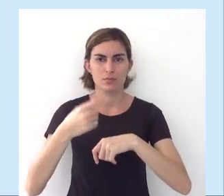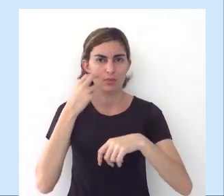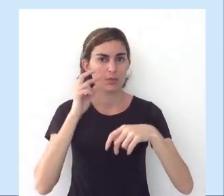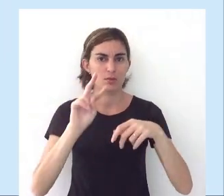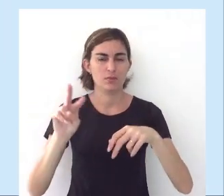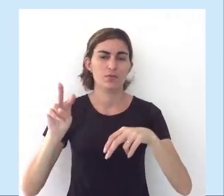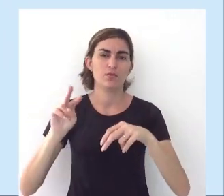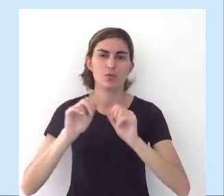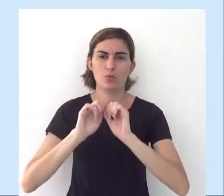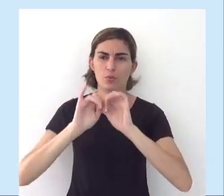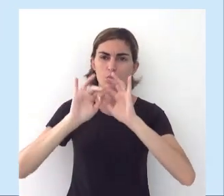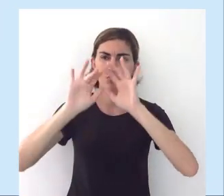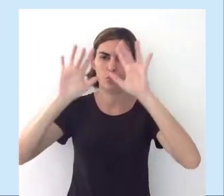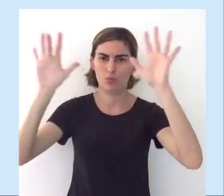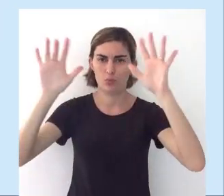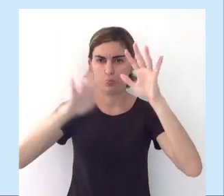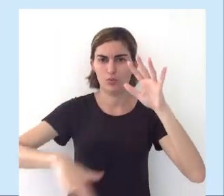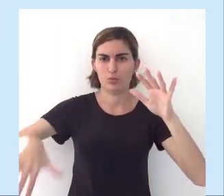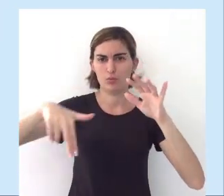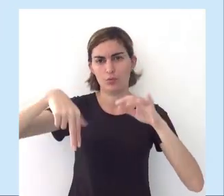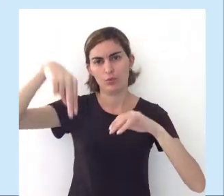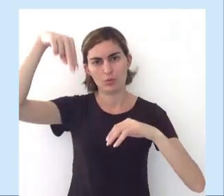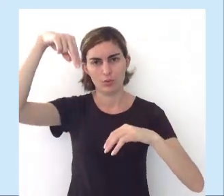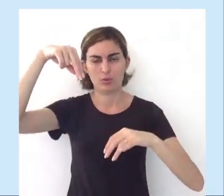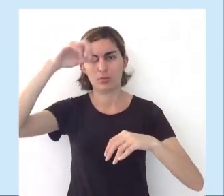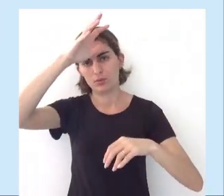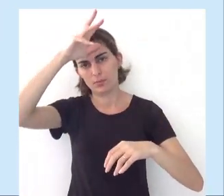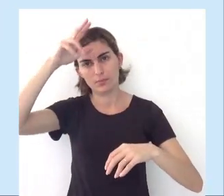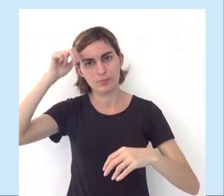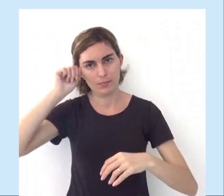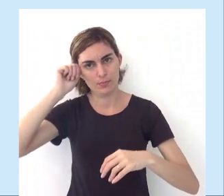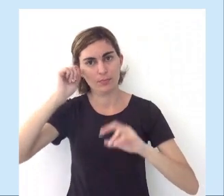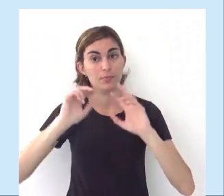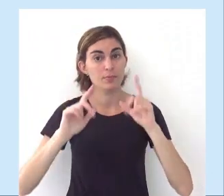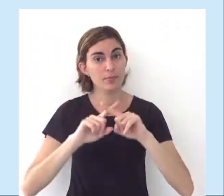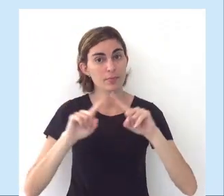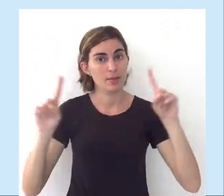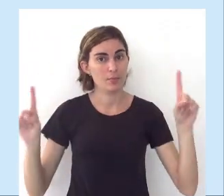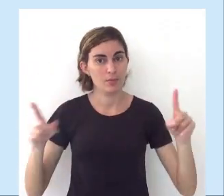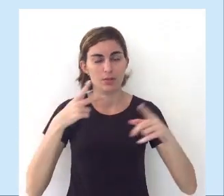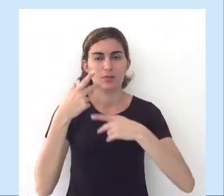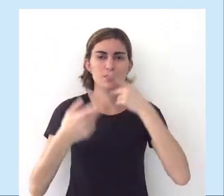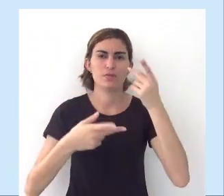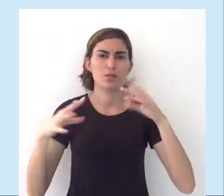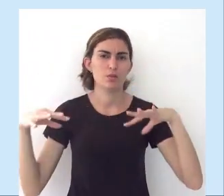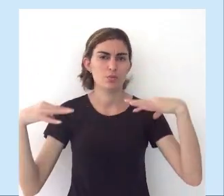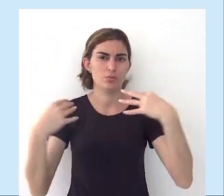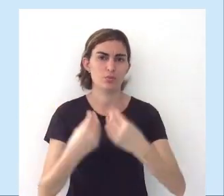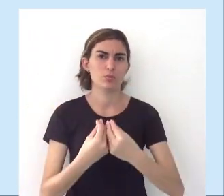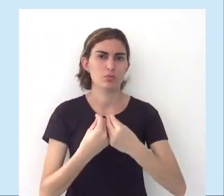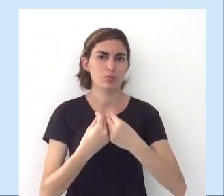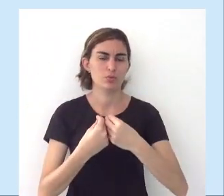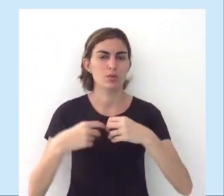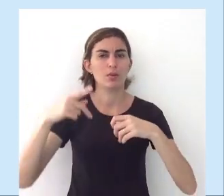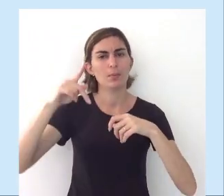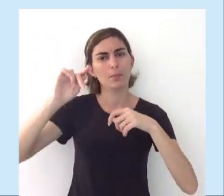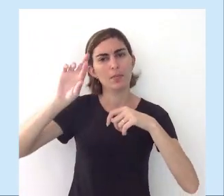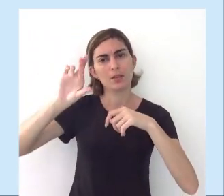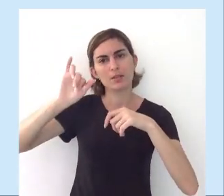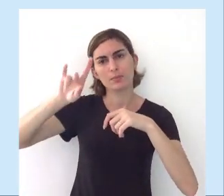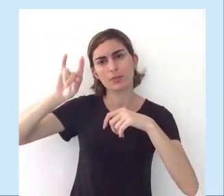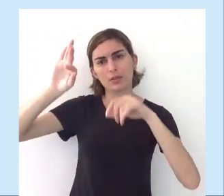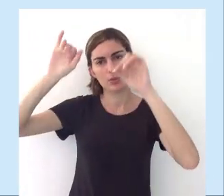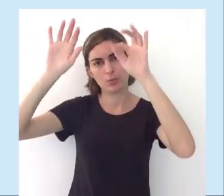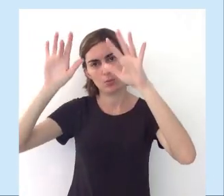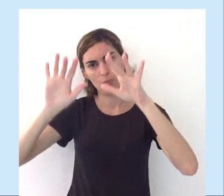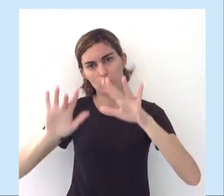ela vem por conta da evapotranspiração, né? Da região norte, da região amazônica, tá? Mas falamos tudo isso da